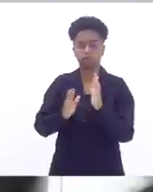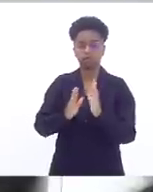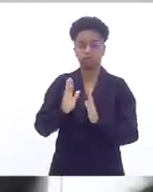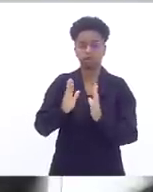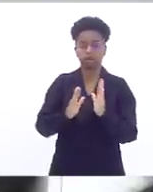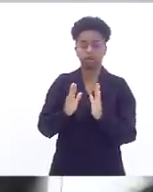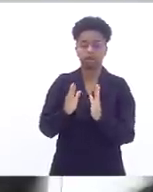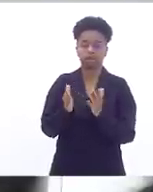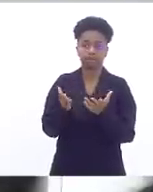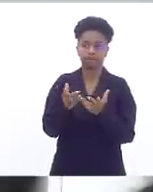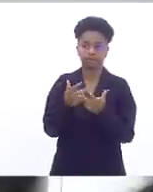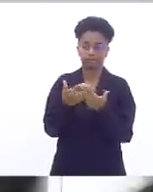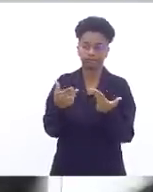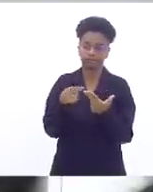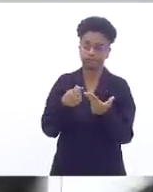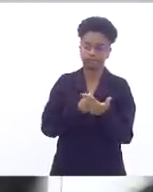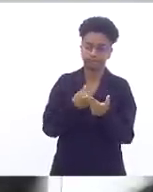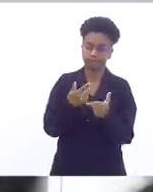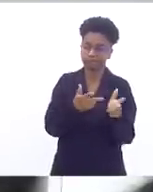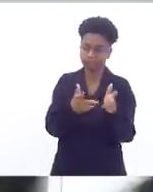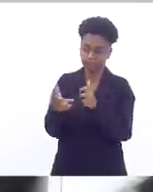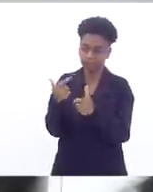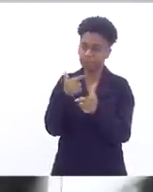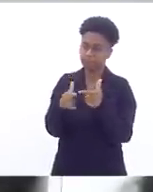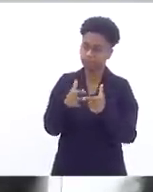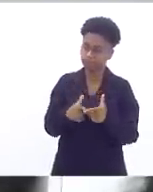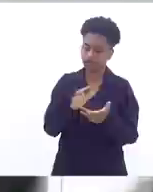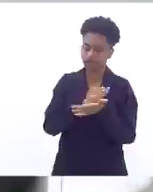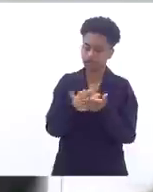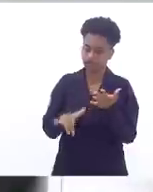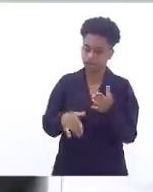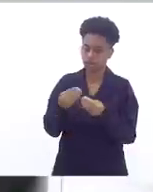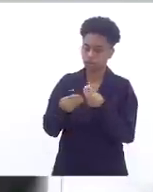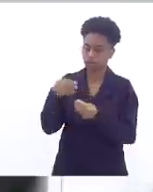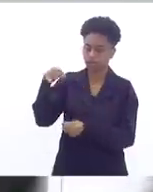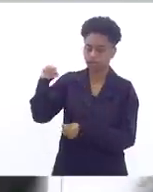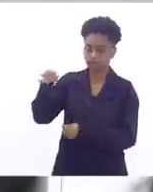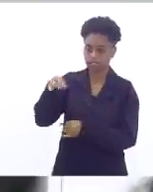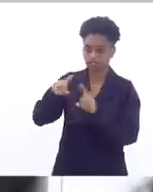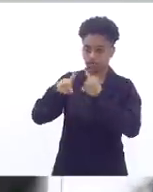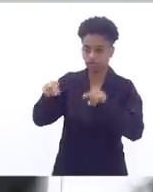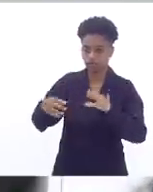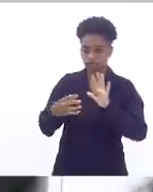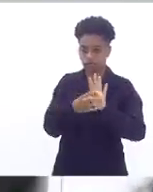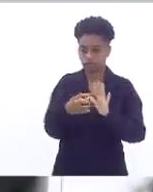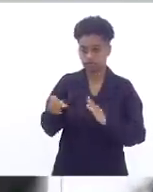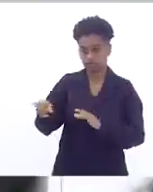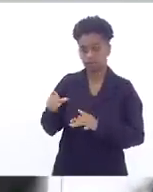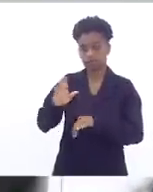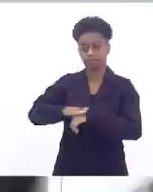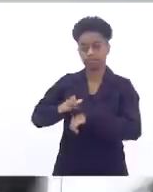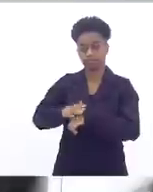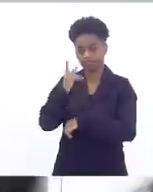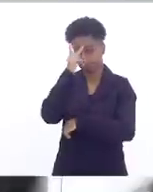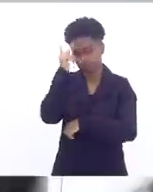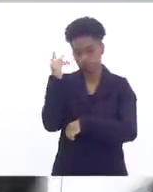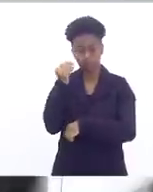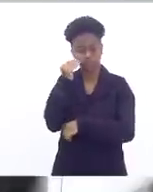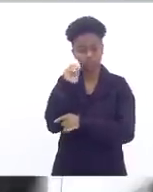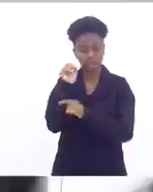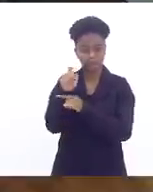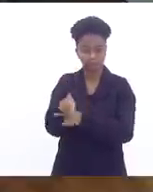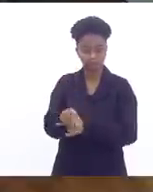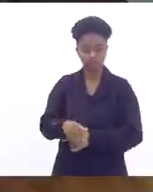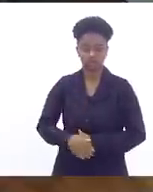situações que a gente pega muito problema da ficha funcional do próprio servidor que está querendo se